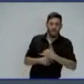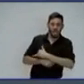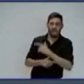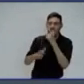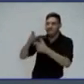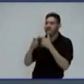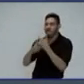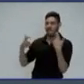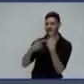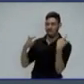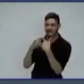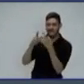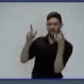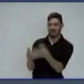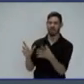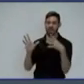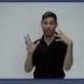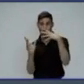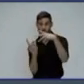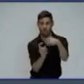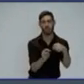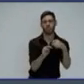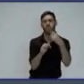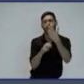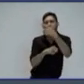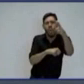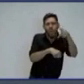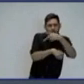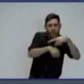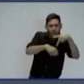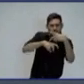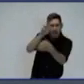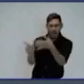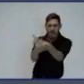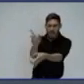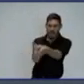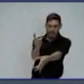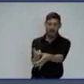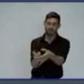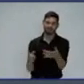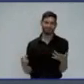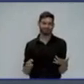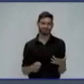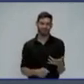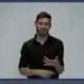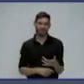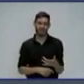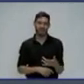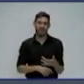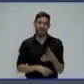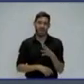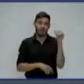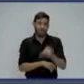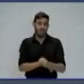de desprezo mundial. Um desprestígio maior do que a inflação, do que o